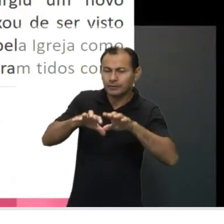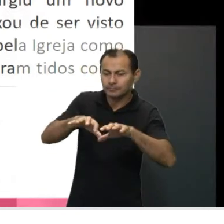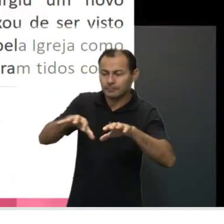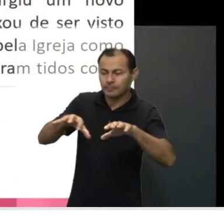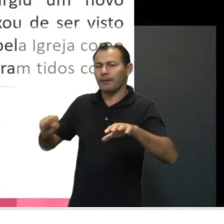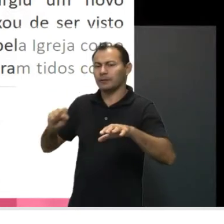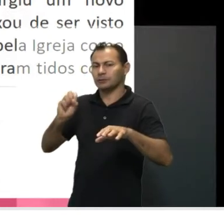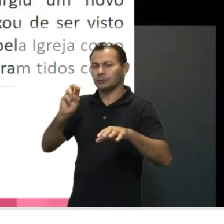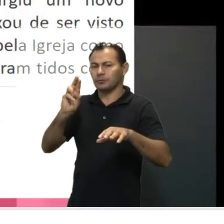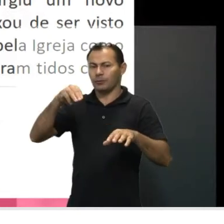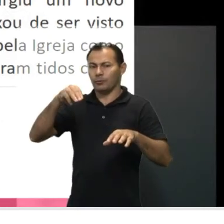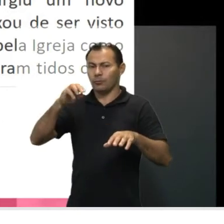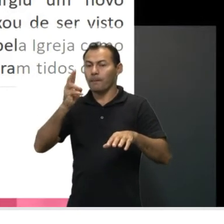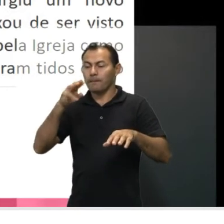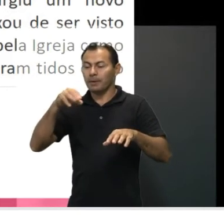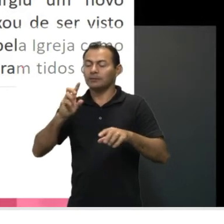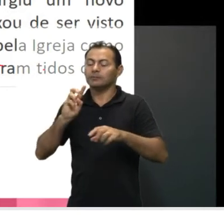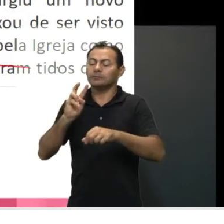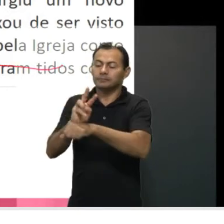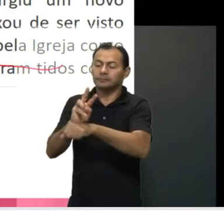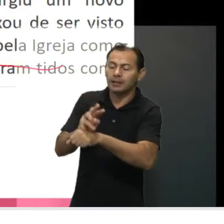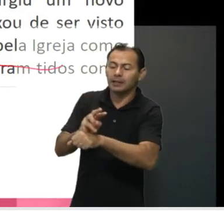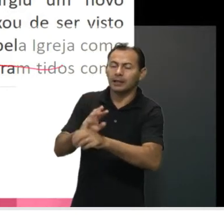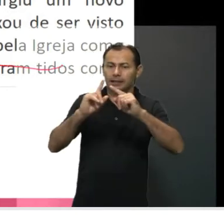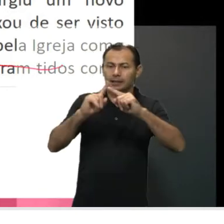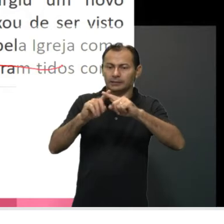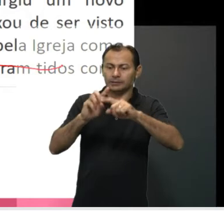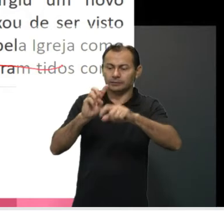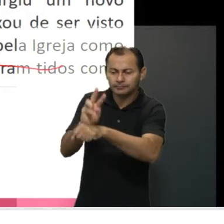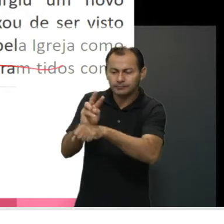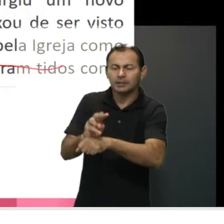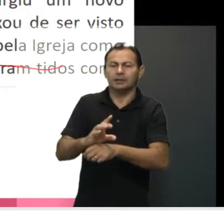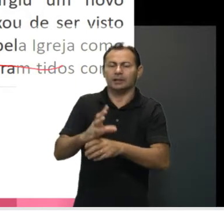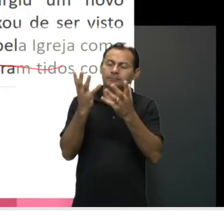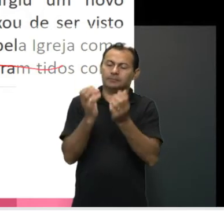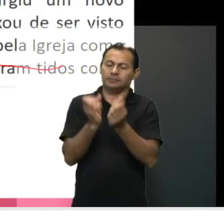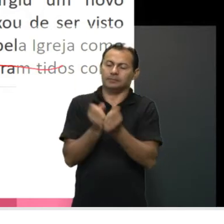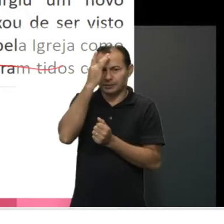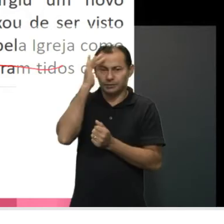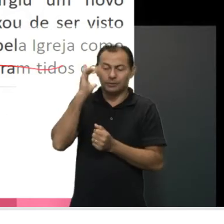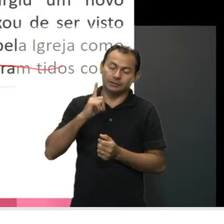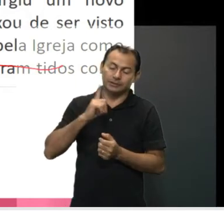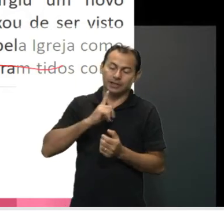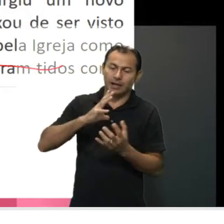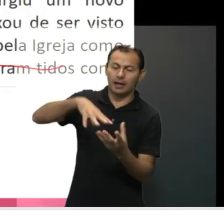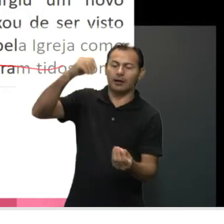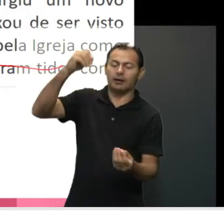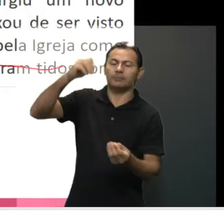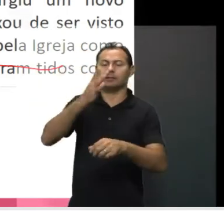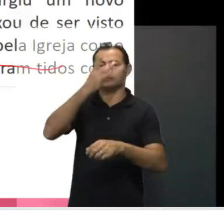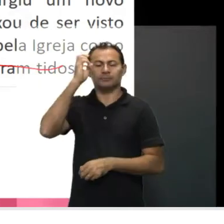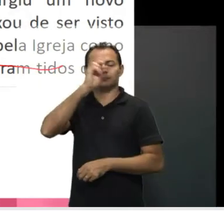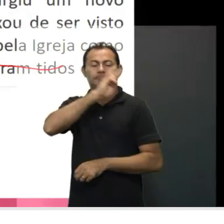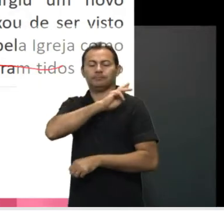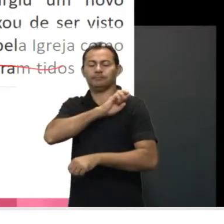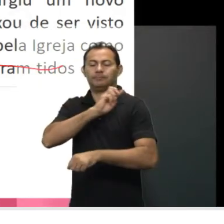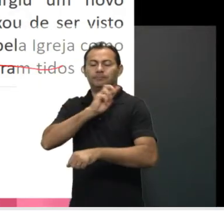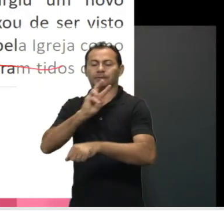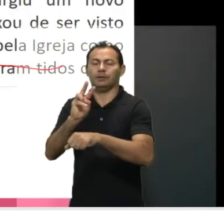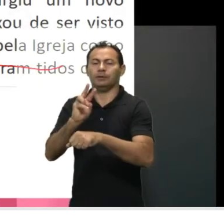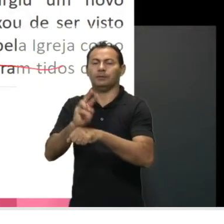ser defendido pela Igreja como um ser dotado de alma, e seus cuidadores eram tidos como pessoas tolerantes